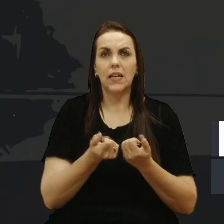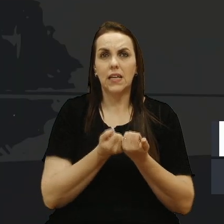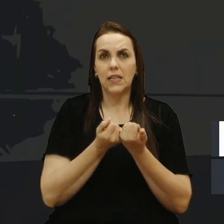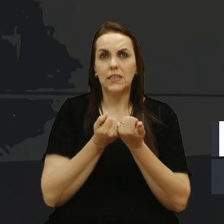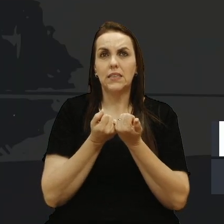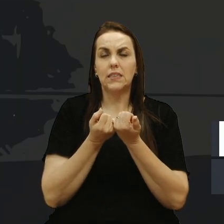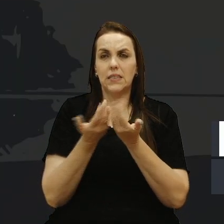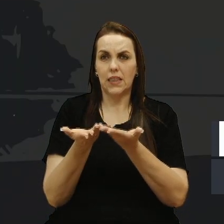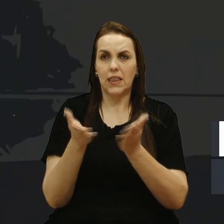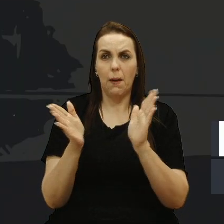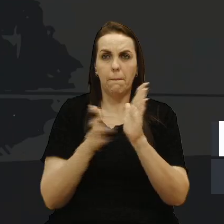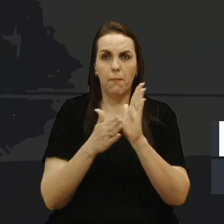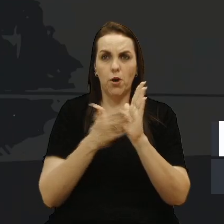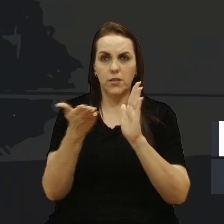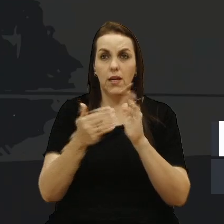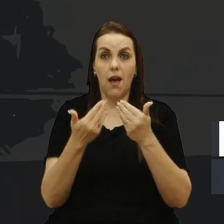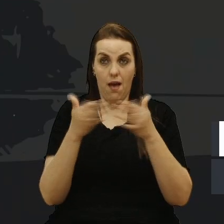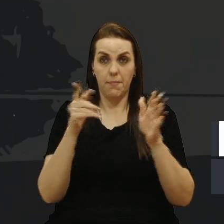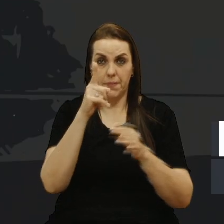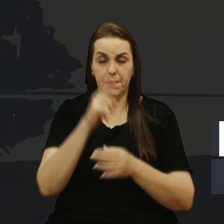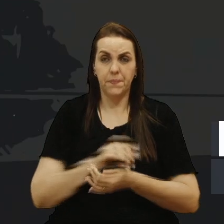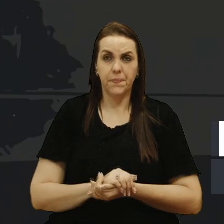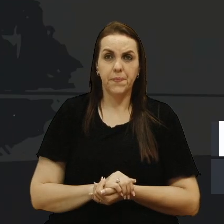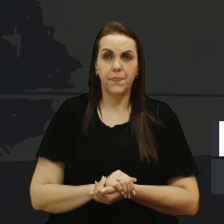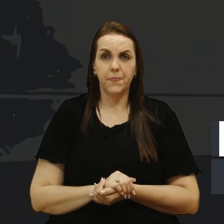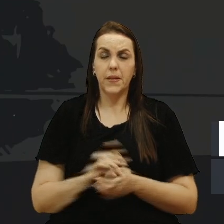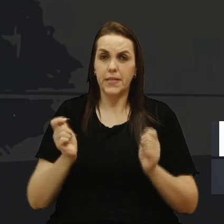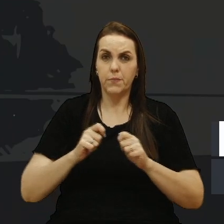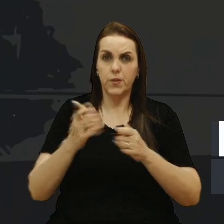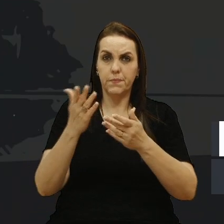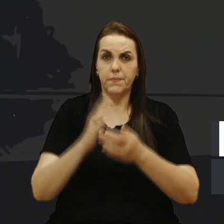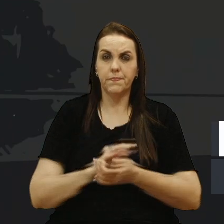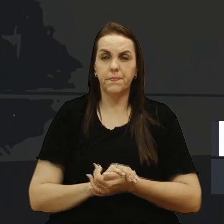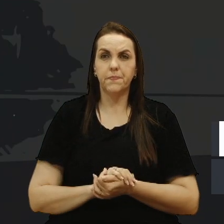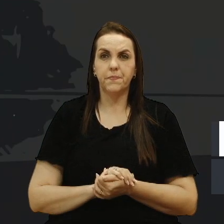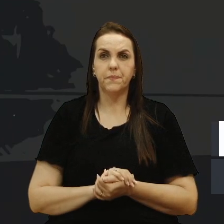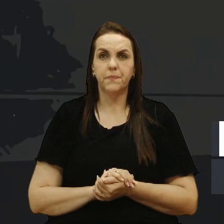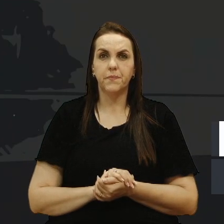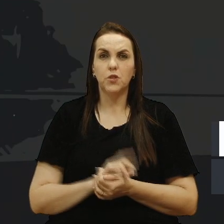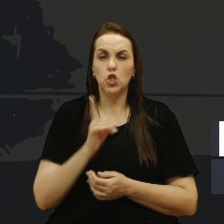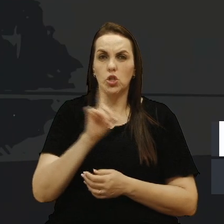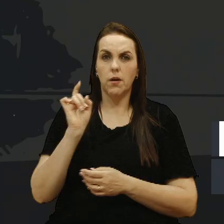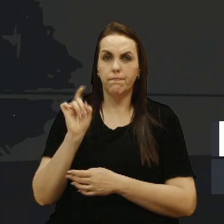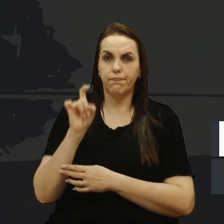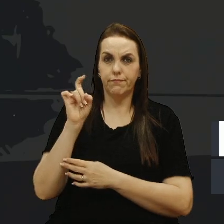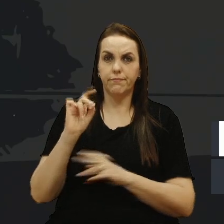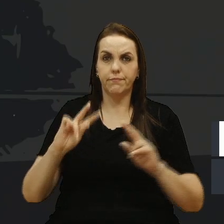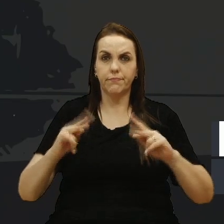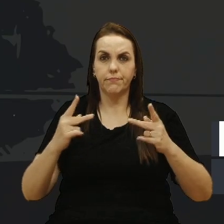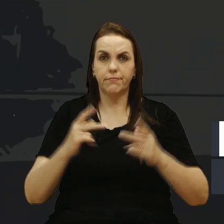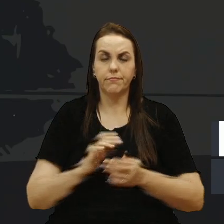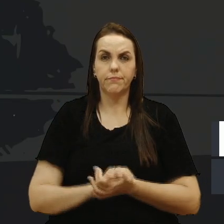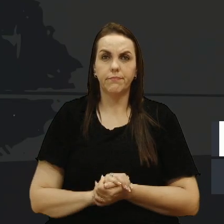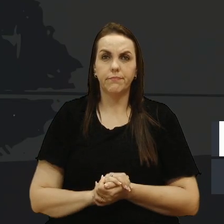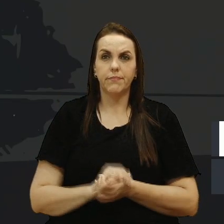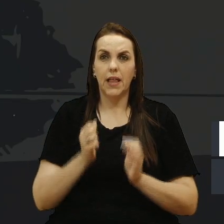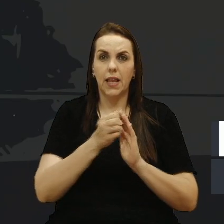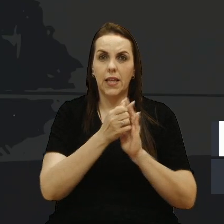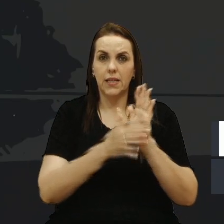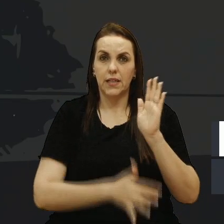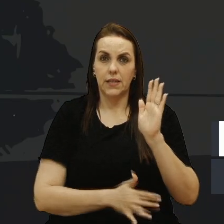a proposta. Abra, se possível. Só clicar em cima do link, lista dos